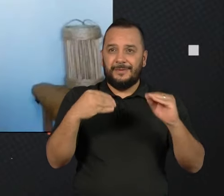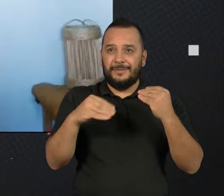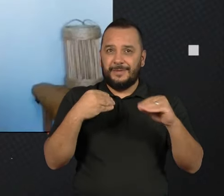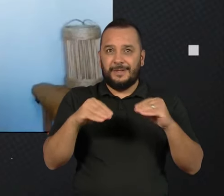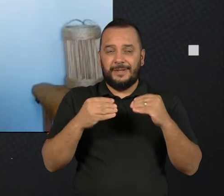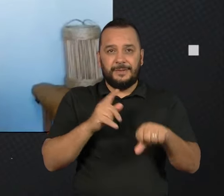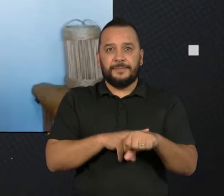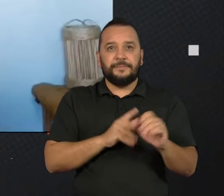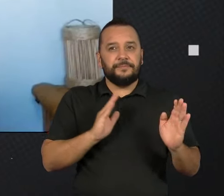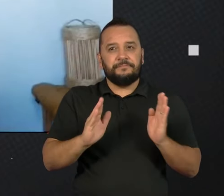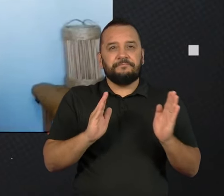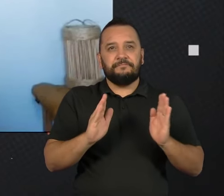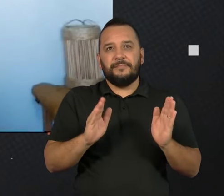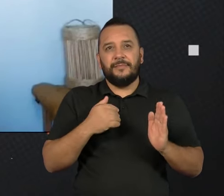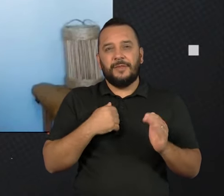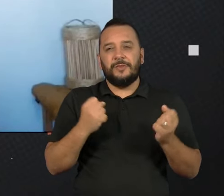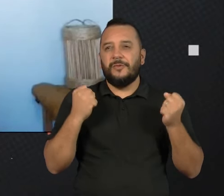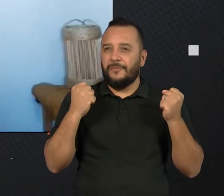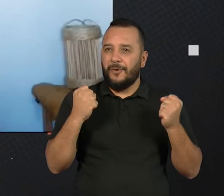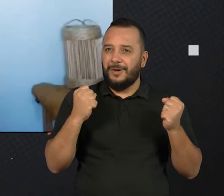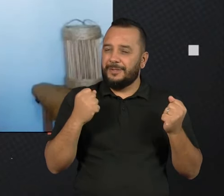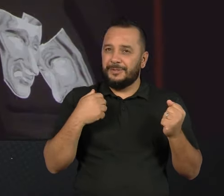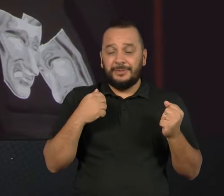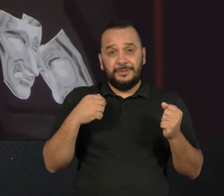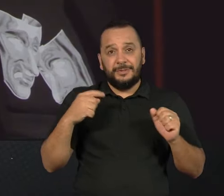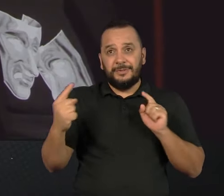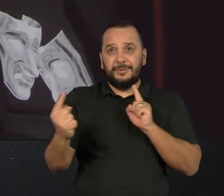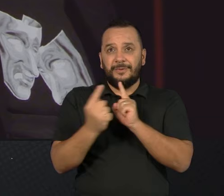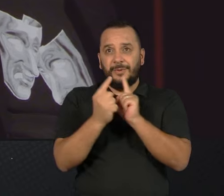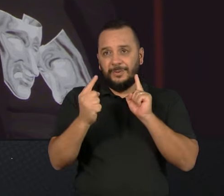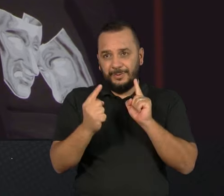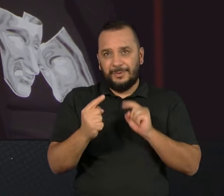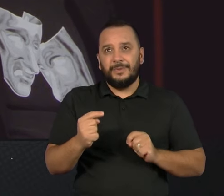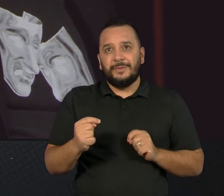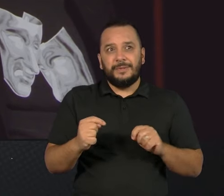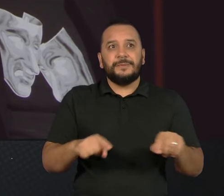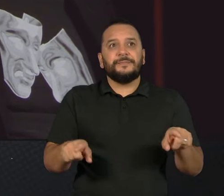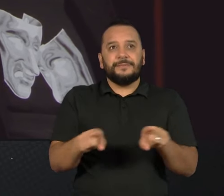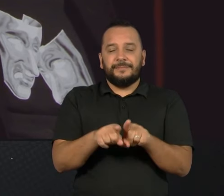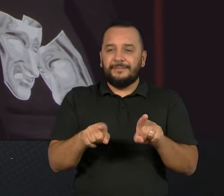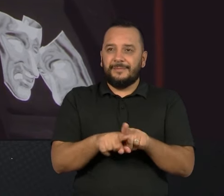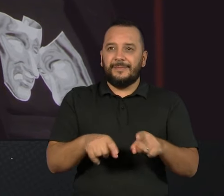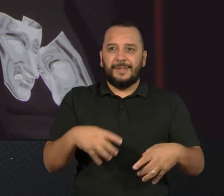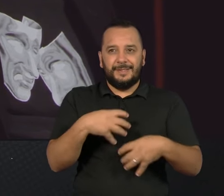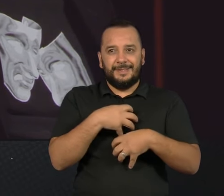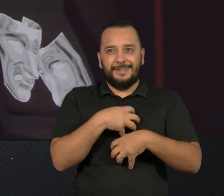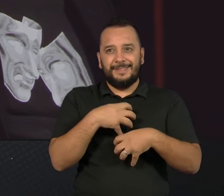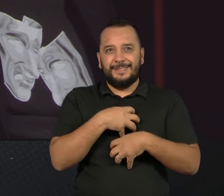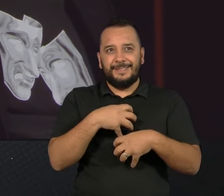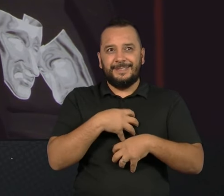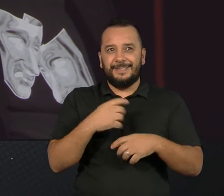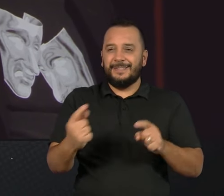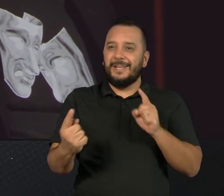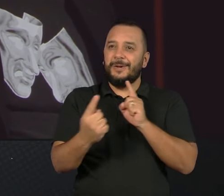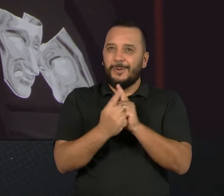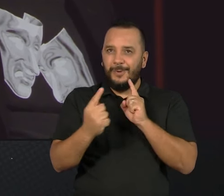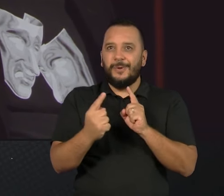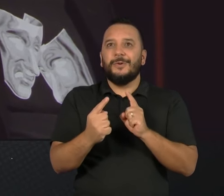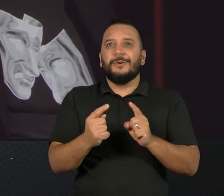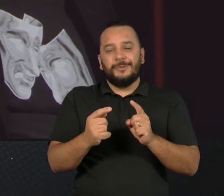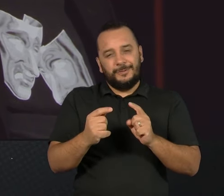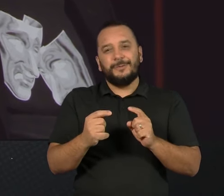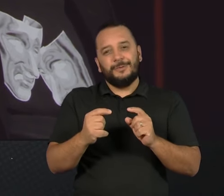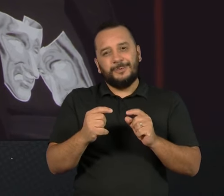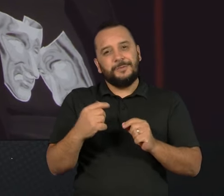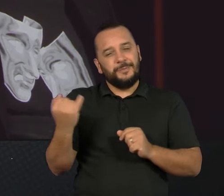forte, aquele encontro. E de alguma maneira eu sentia que ele ia reverberar de outras